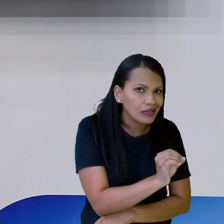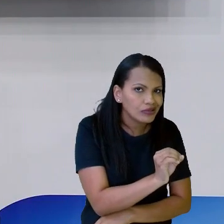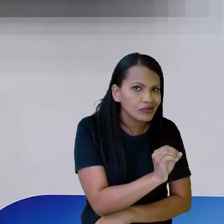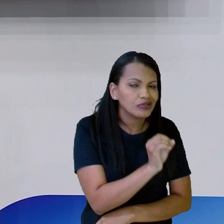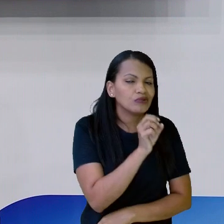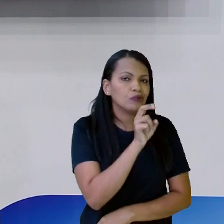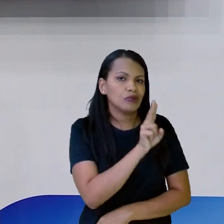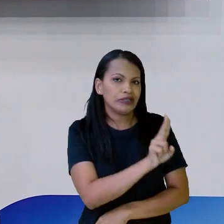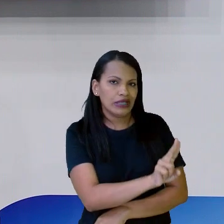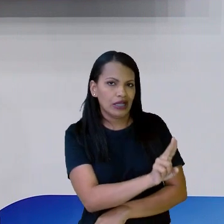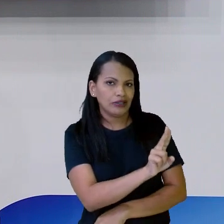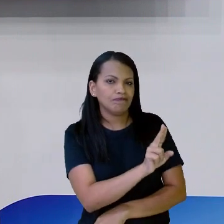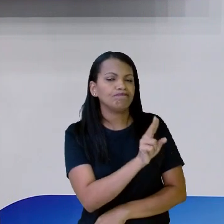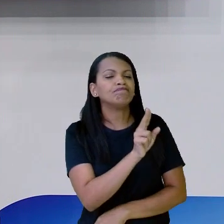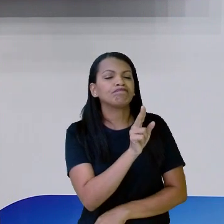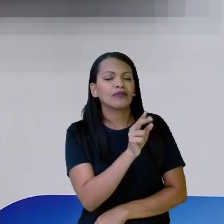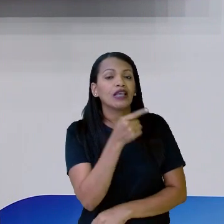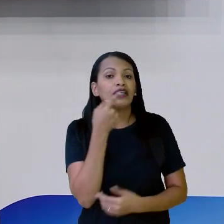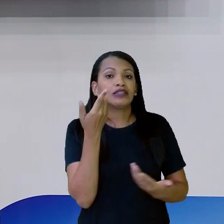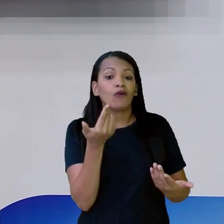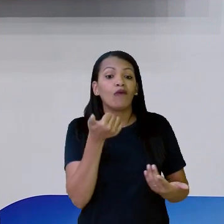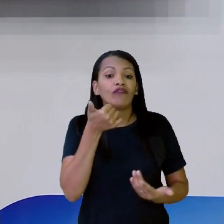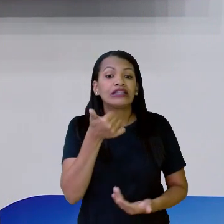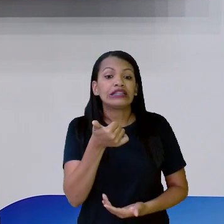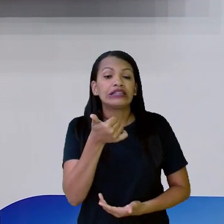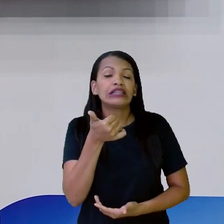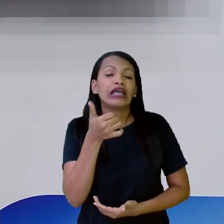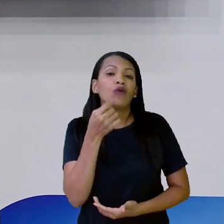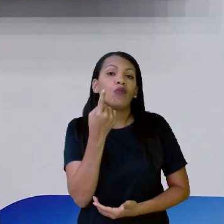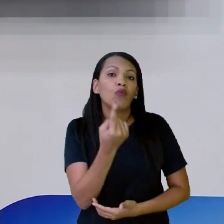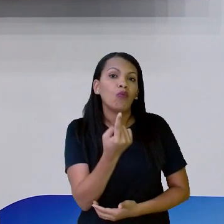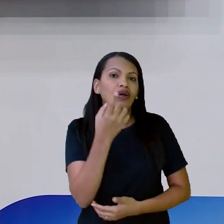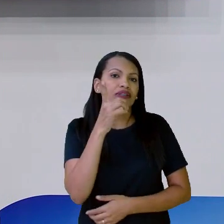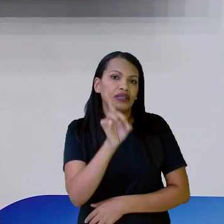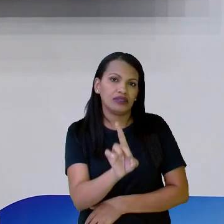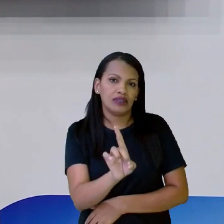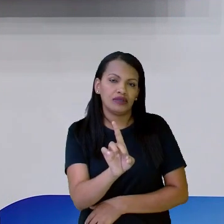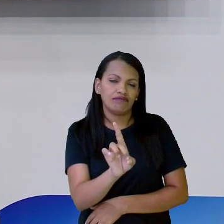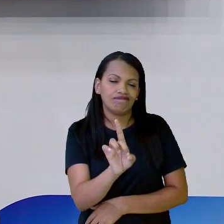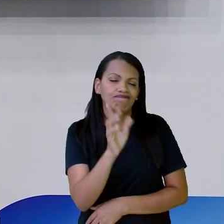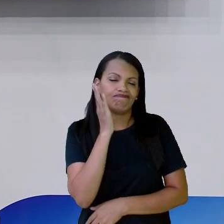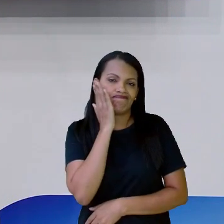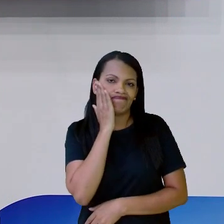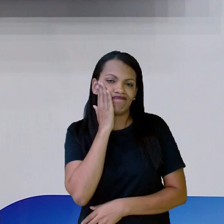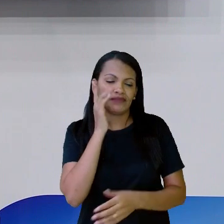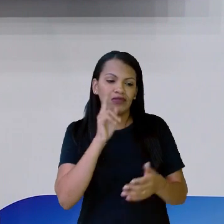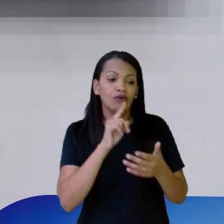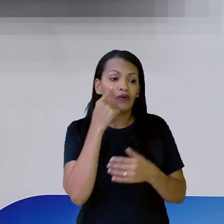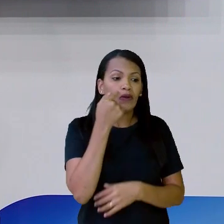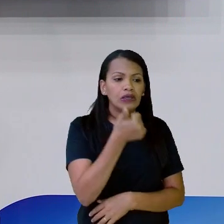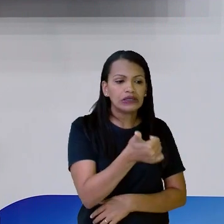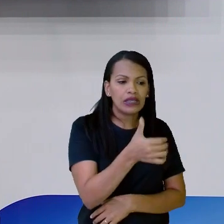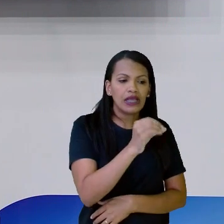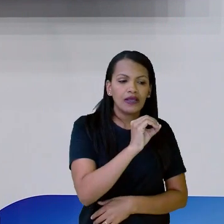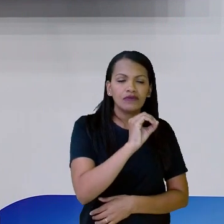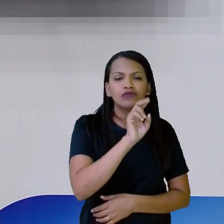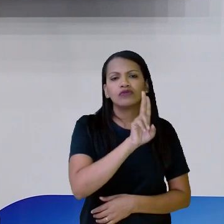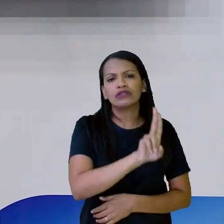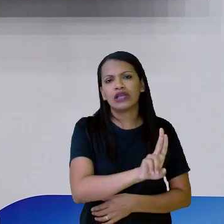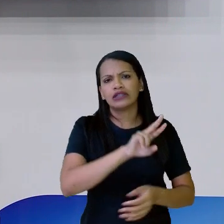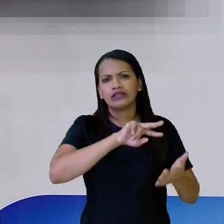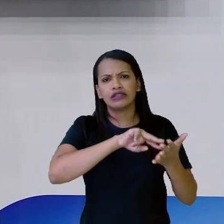Uma dezena que tem 10 unidades. Professora, eu não tinha parado para pensar nisso. Pois é,